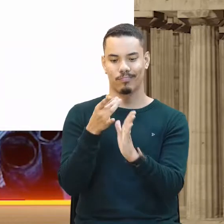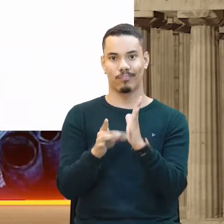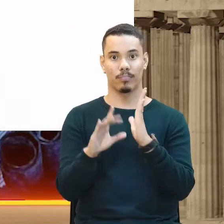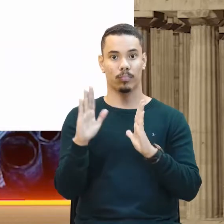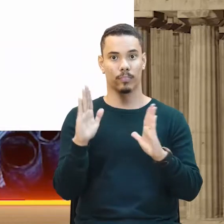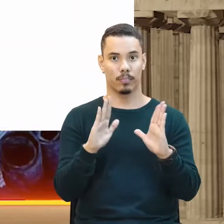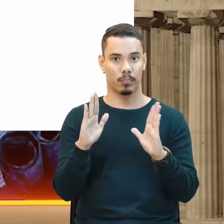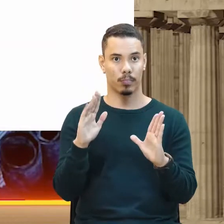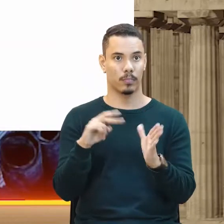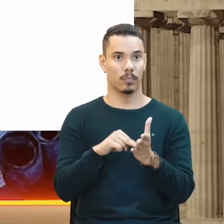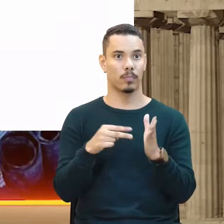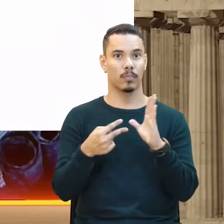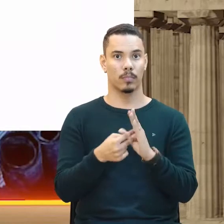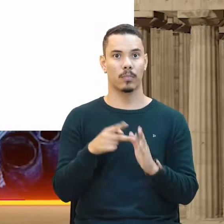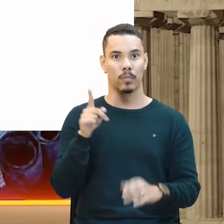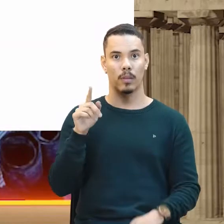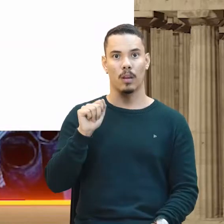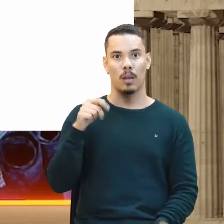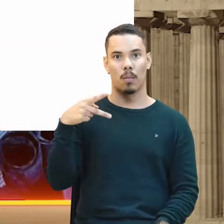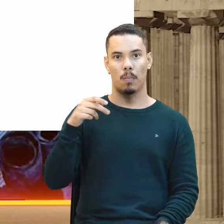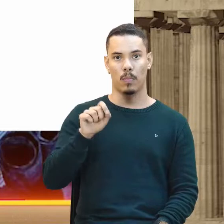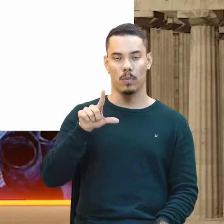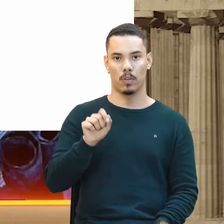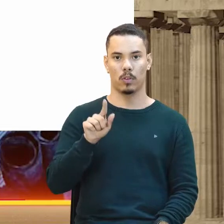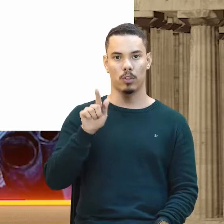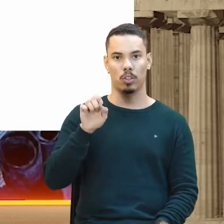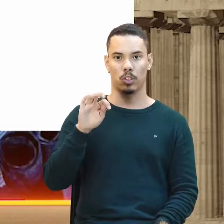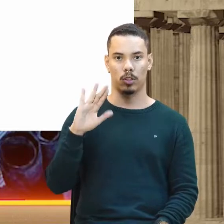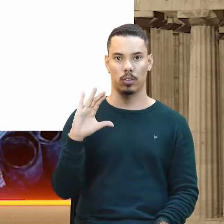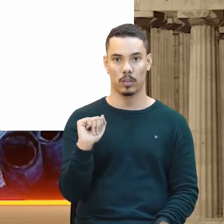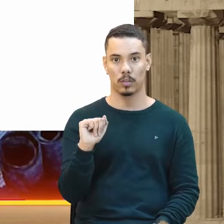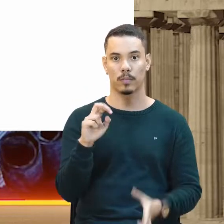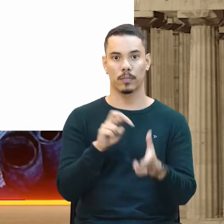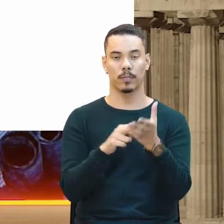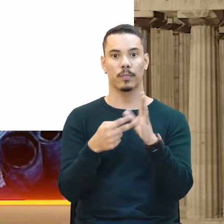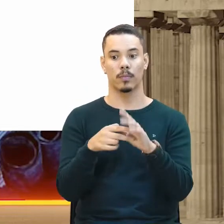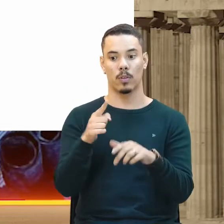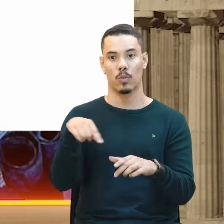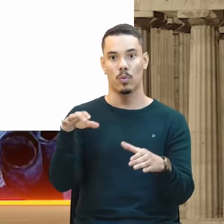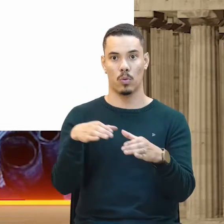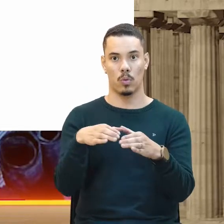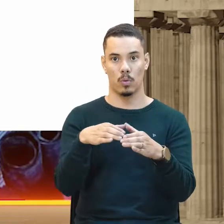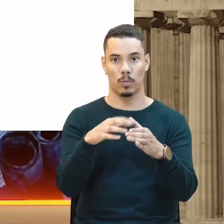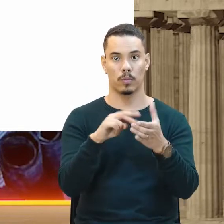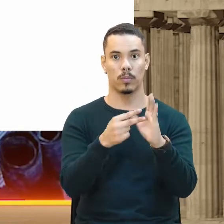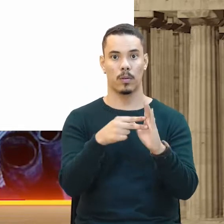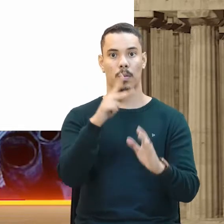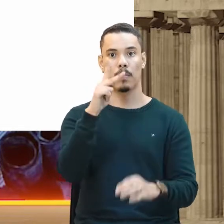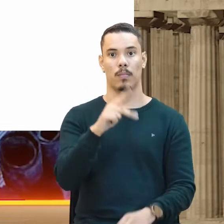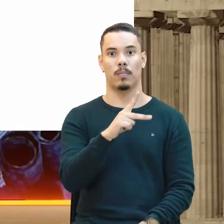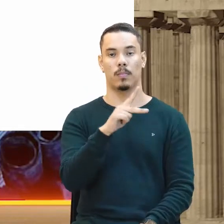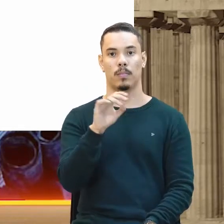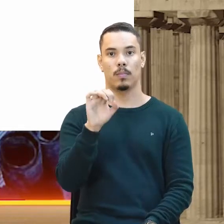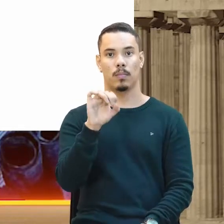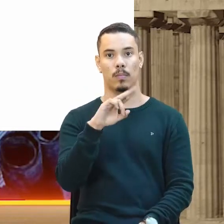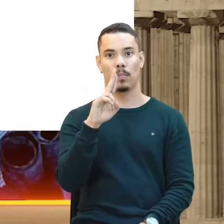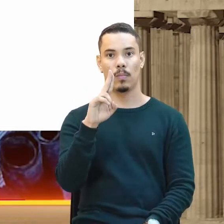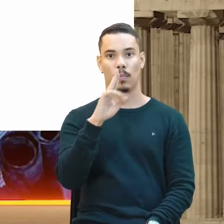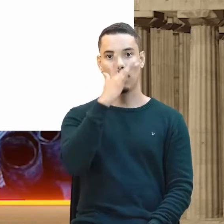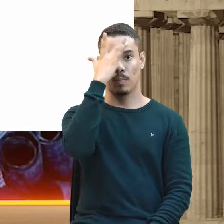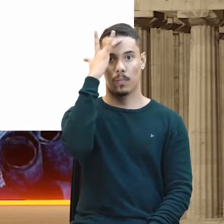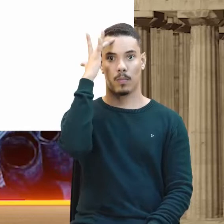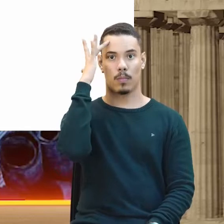de apologética, ou seja, os apologetas eram os padres, aquelas pessoas ligadas à